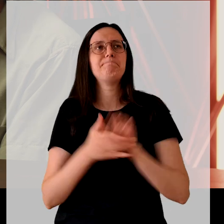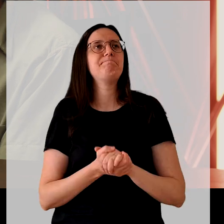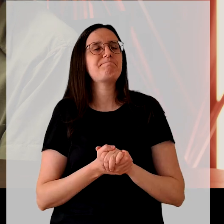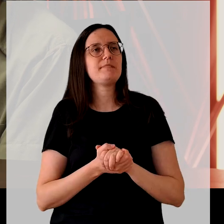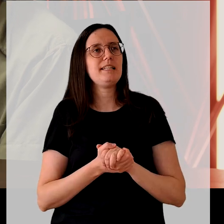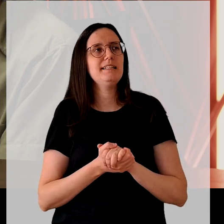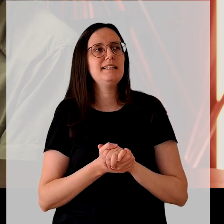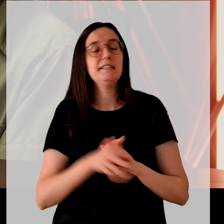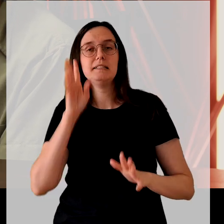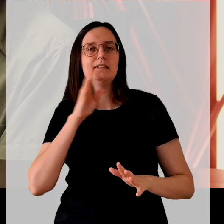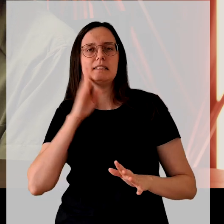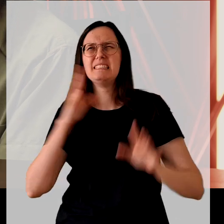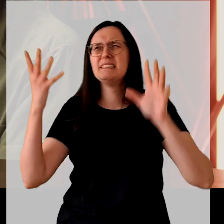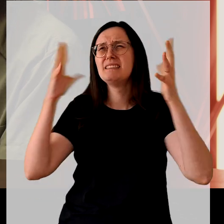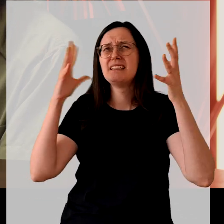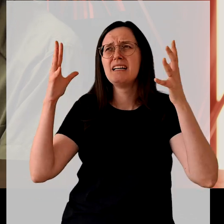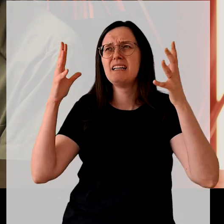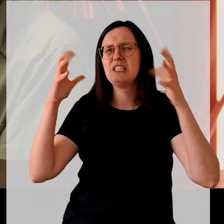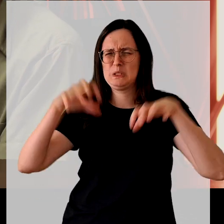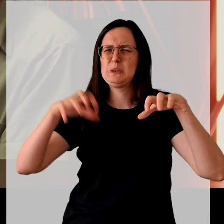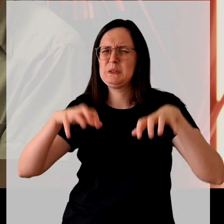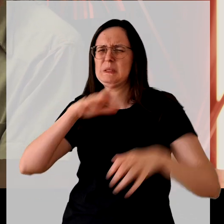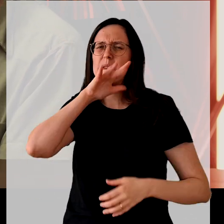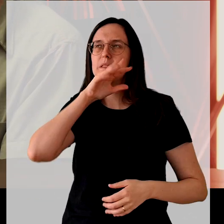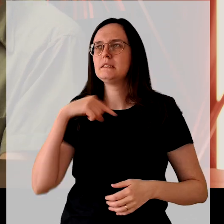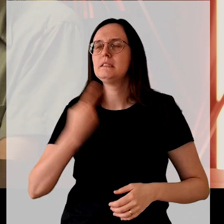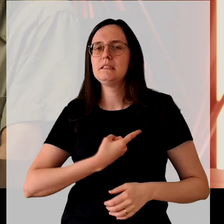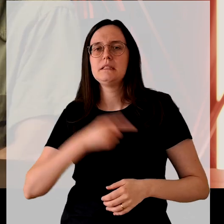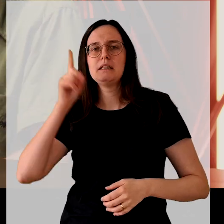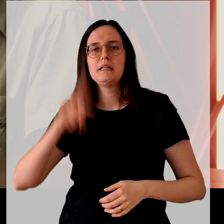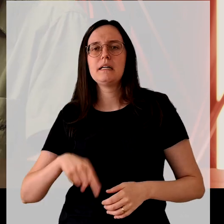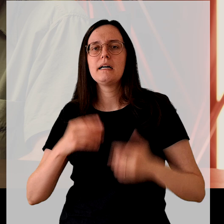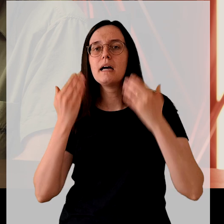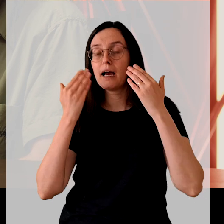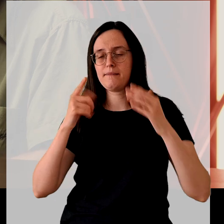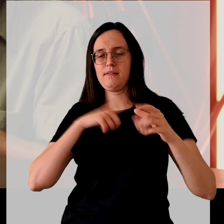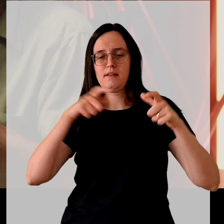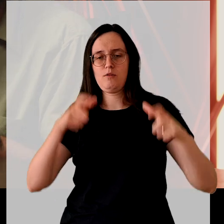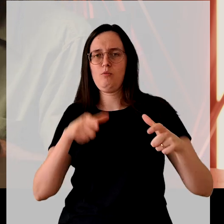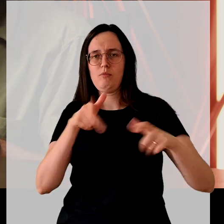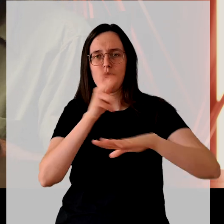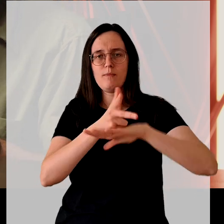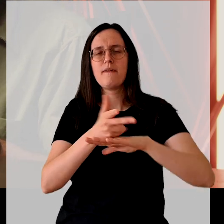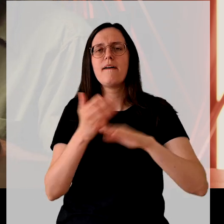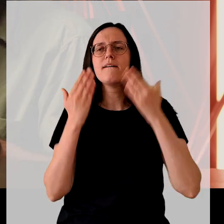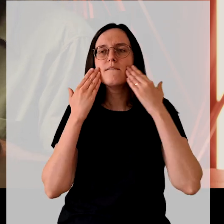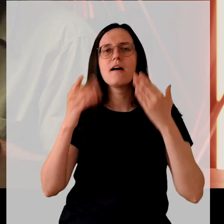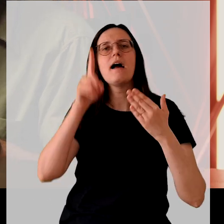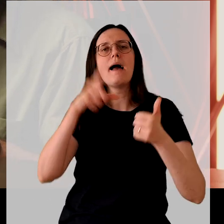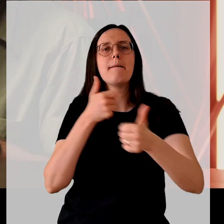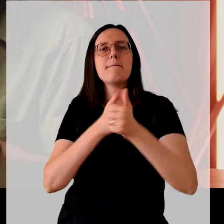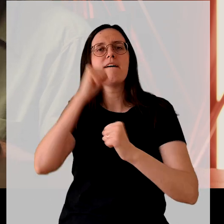também. E, o tempo tava bem ruim de chuva. E a gente gravou em frente, a locação